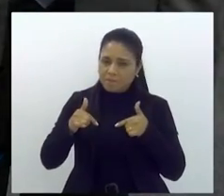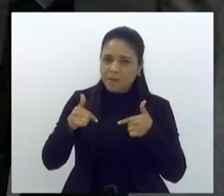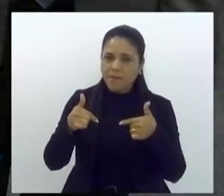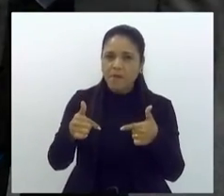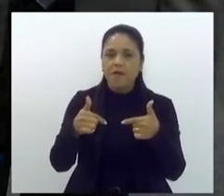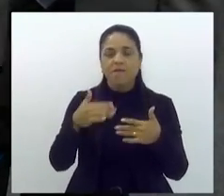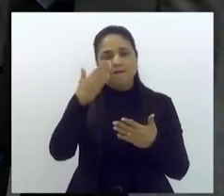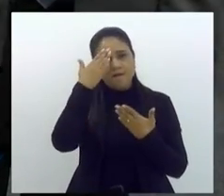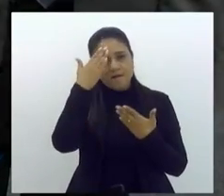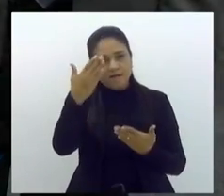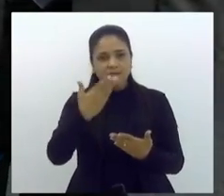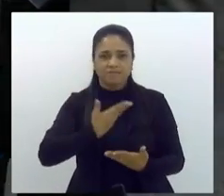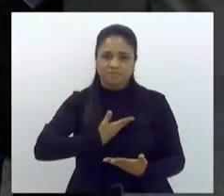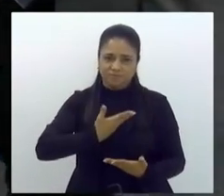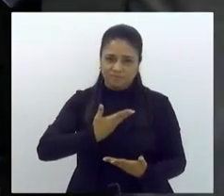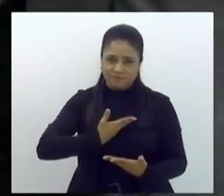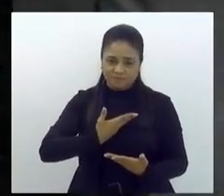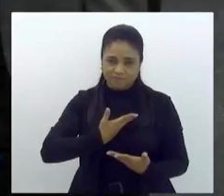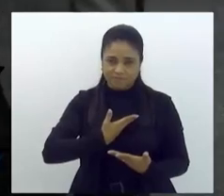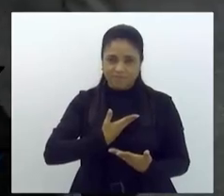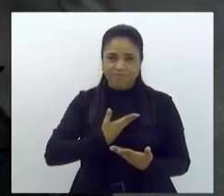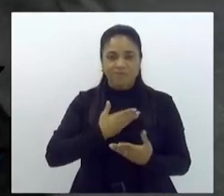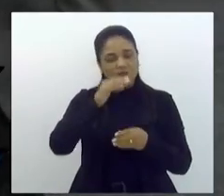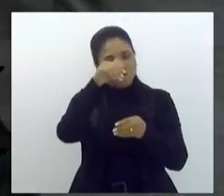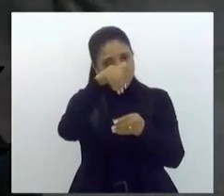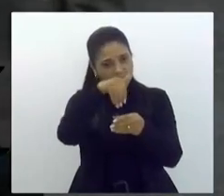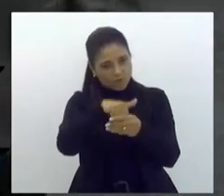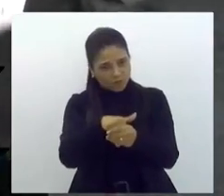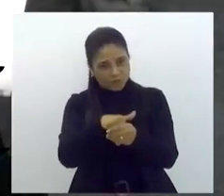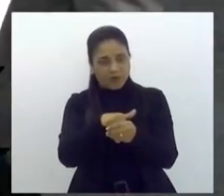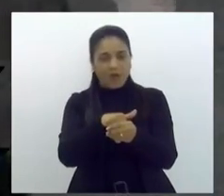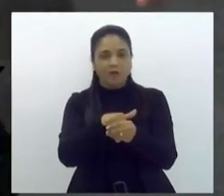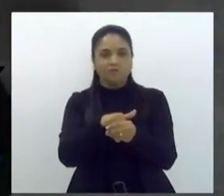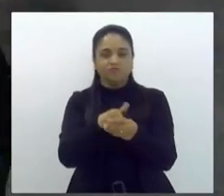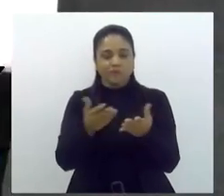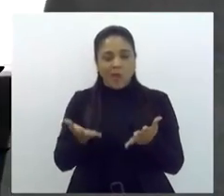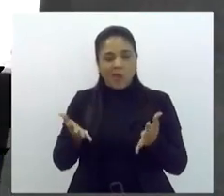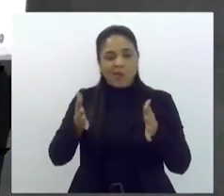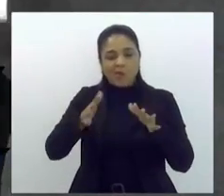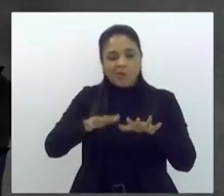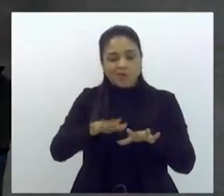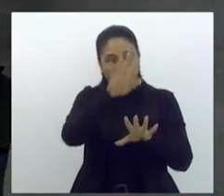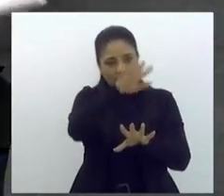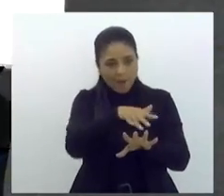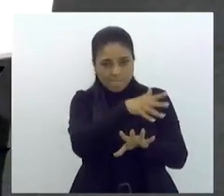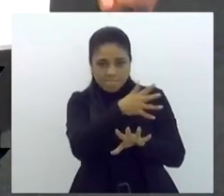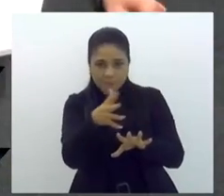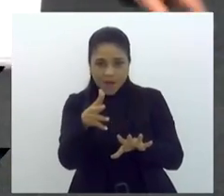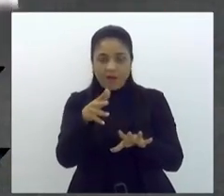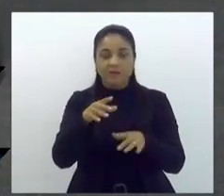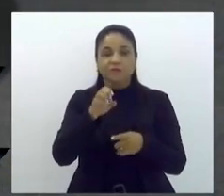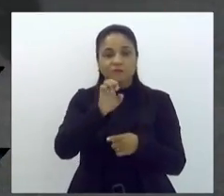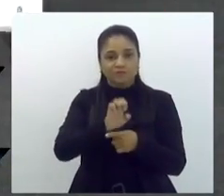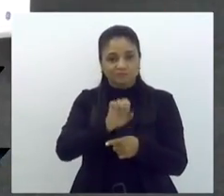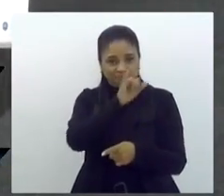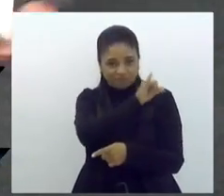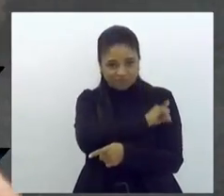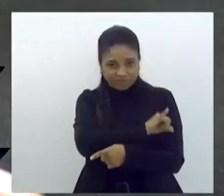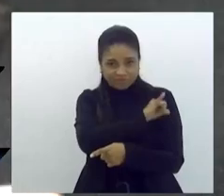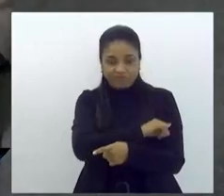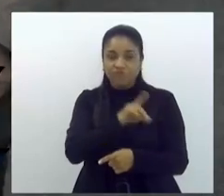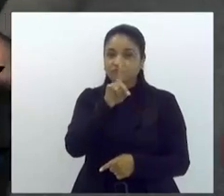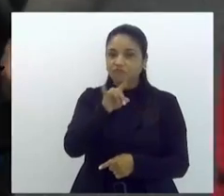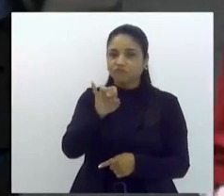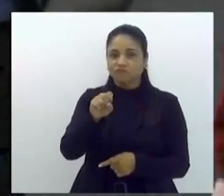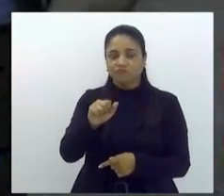e companheiros que votaram a favor dessa belíssima inclusão no calendário do Estado do Rio de Janeiro dia oito de